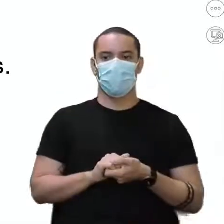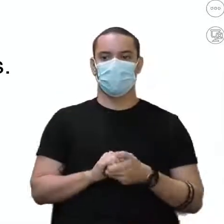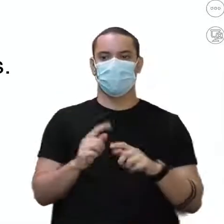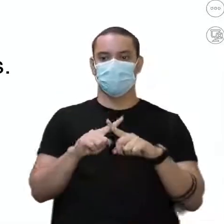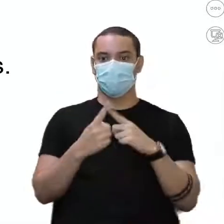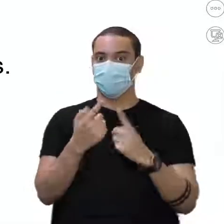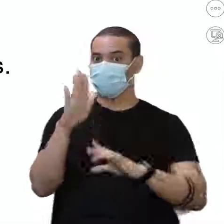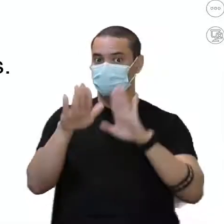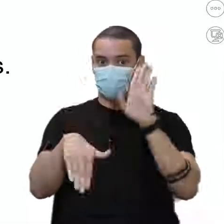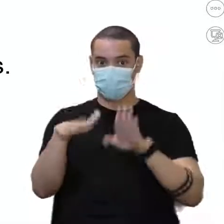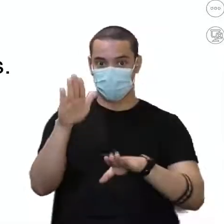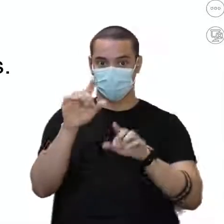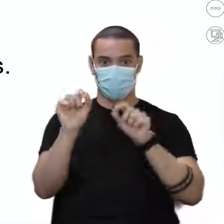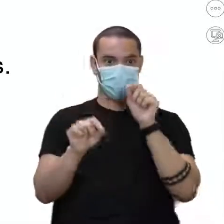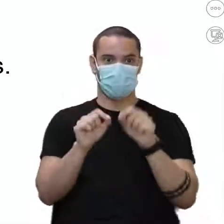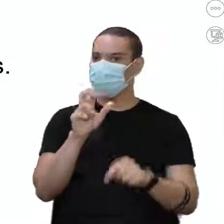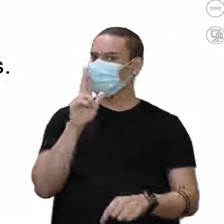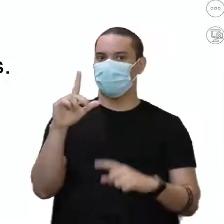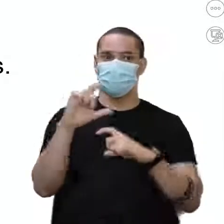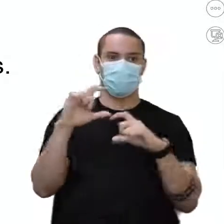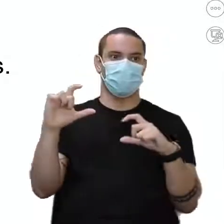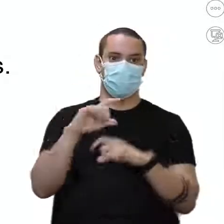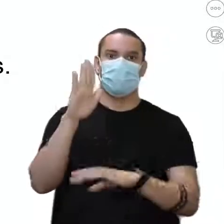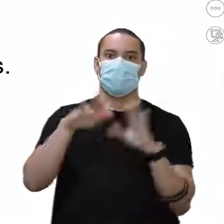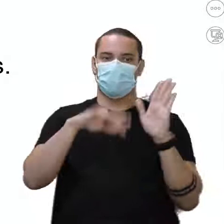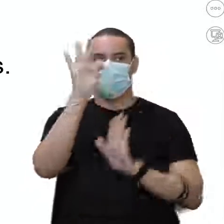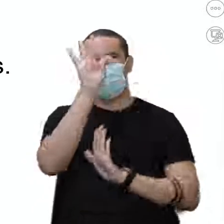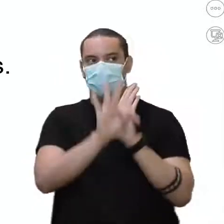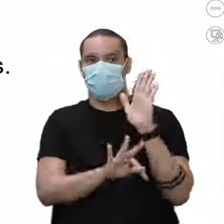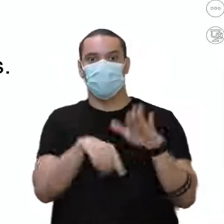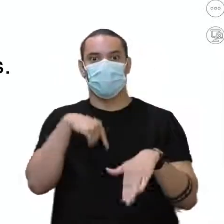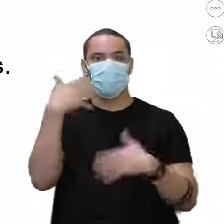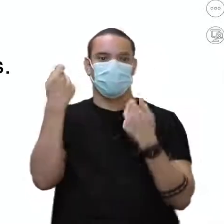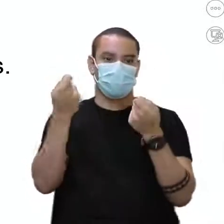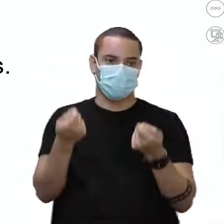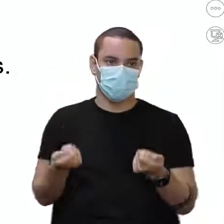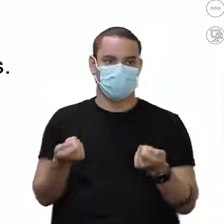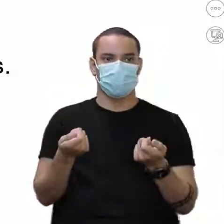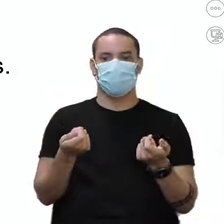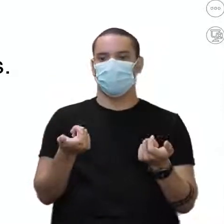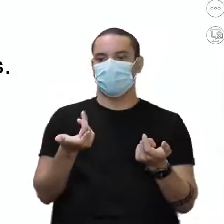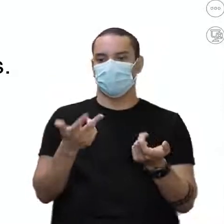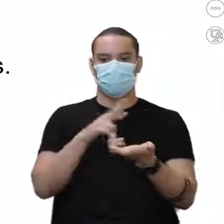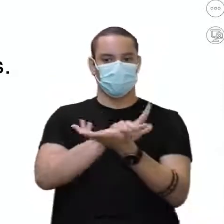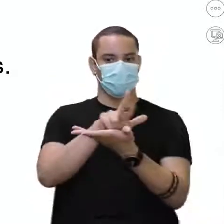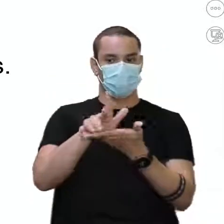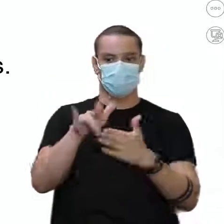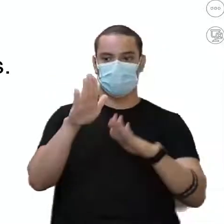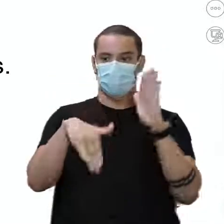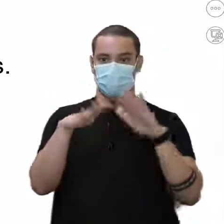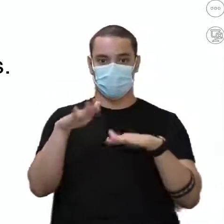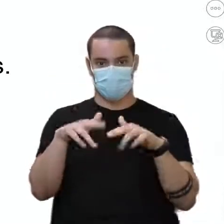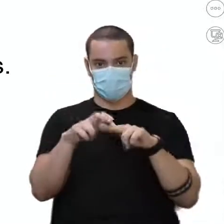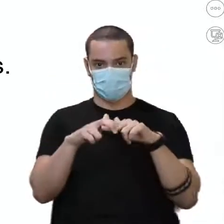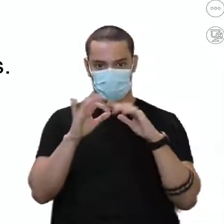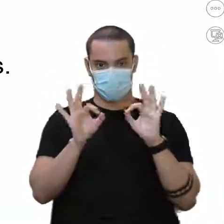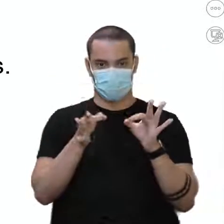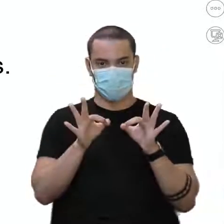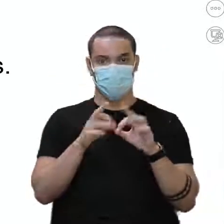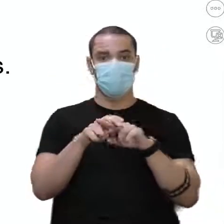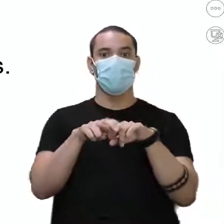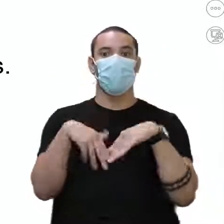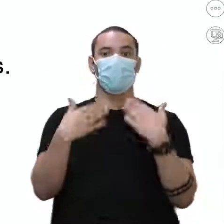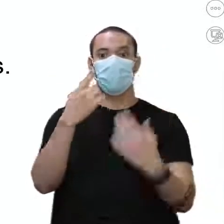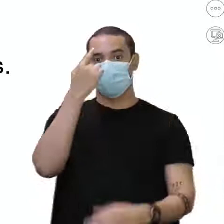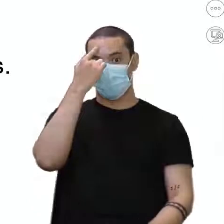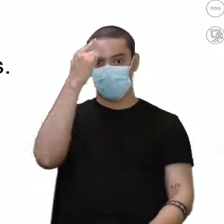Mas nem sempre vai cair tirinha nas provas, nem sempre você vai lidar com esse tipo de texto. Então, qual